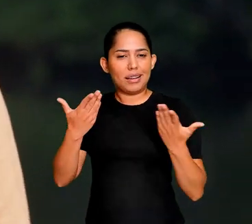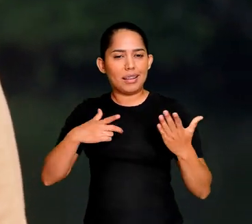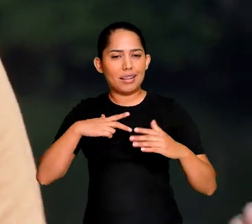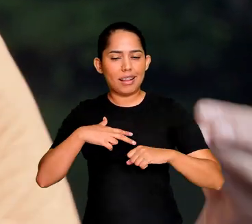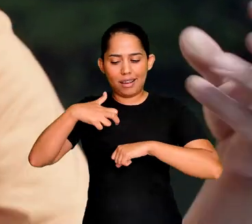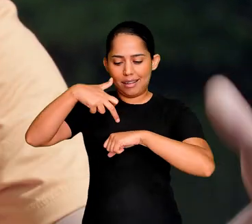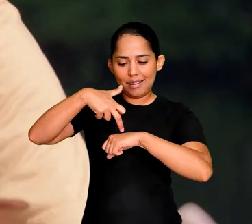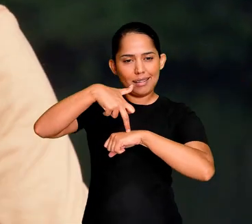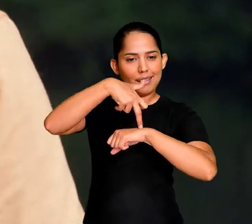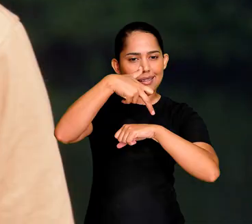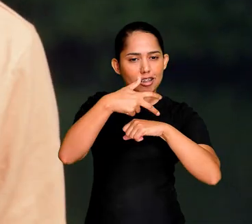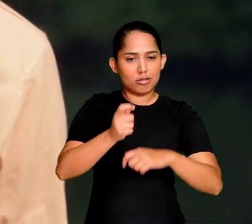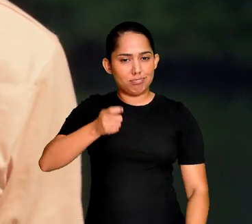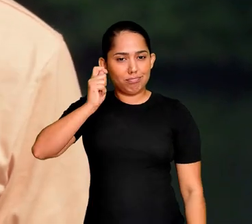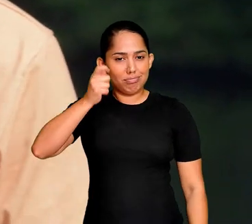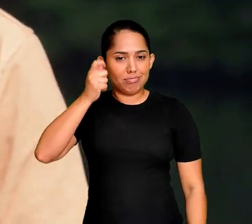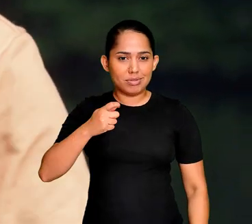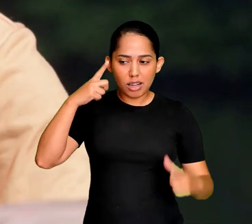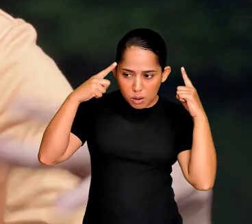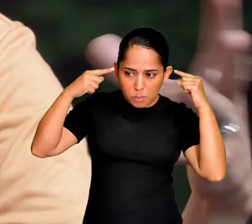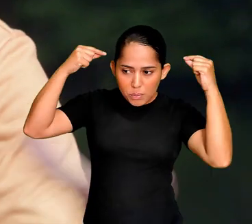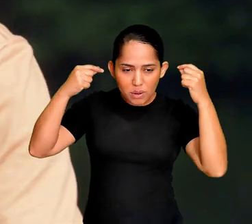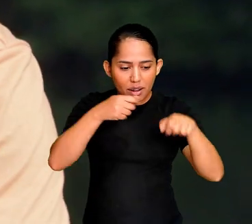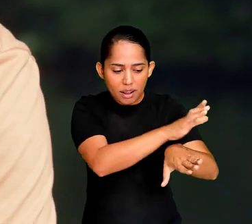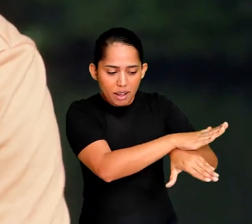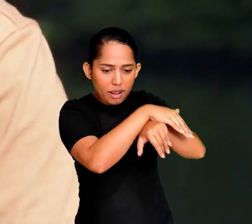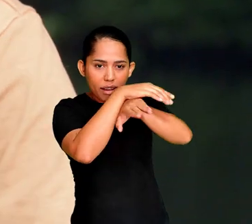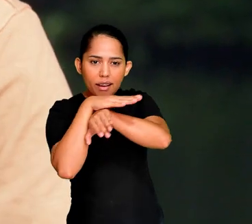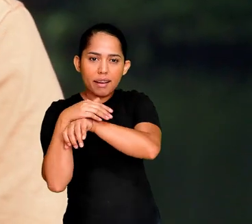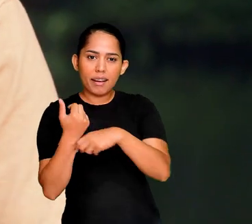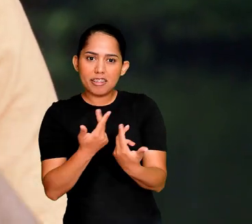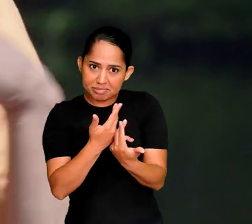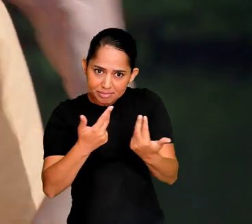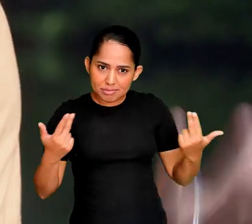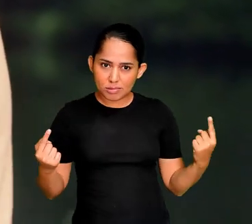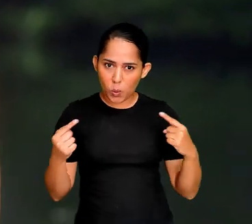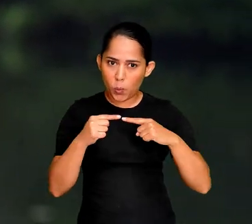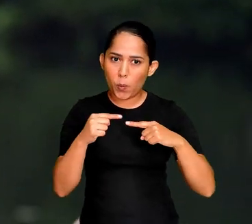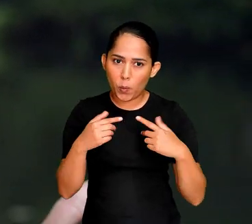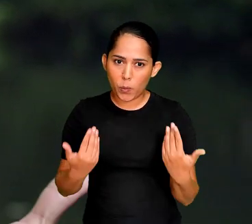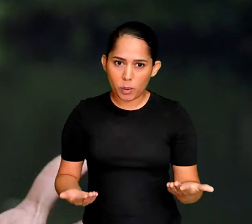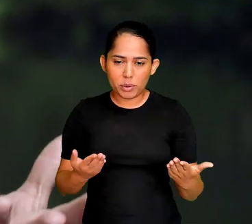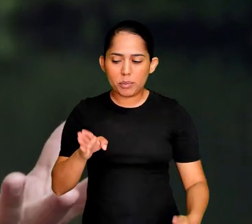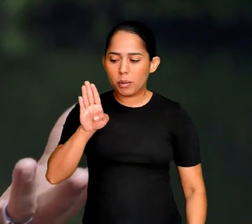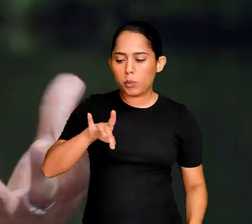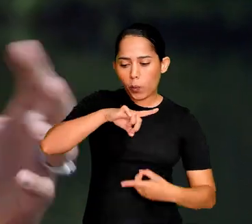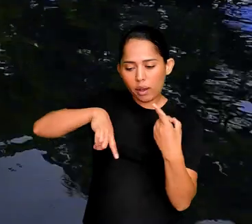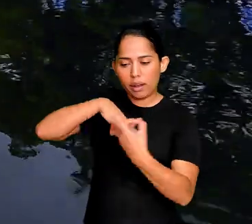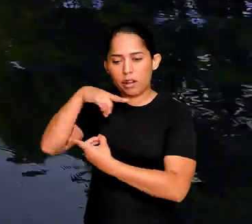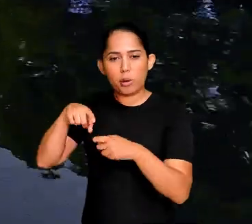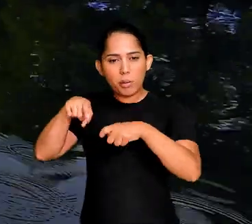sacis, de gnomos, de fadas, de elfos, a sereia, a iara. Quando a gente faz a agricultura